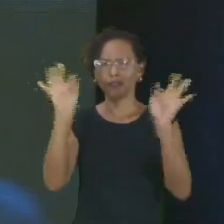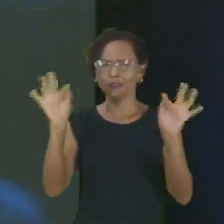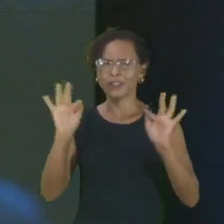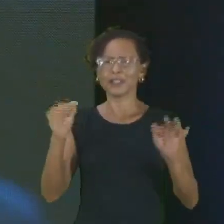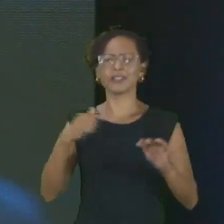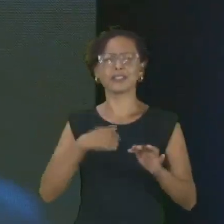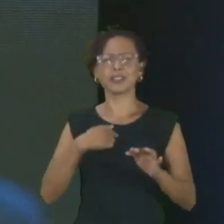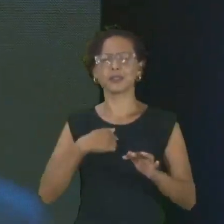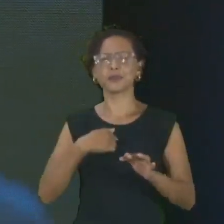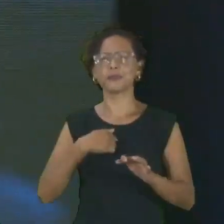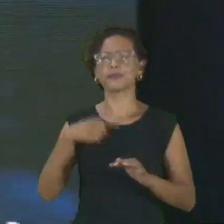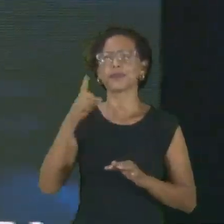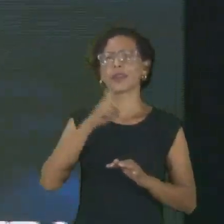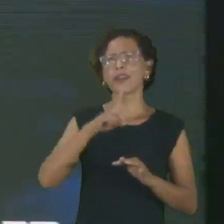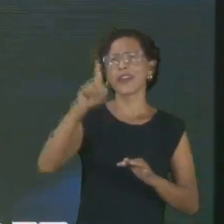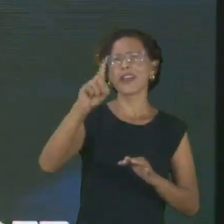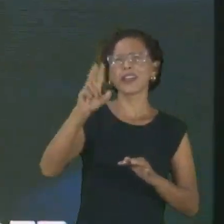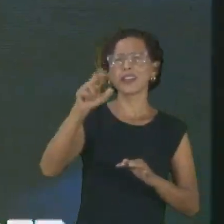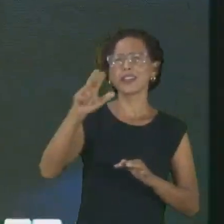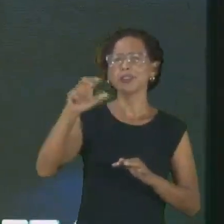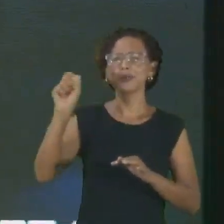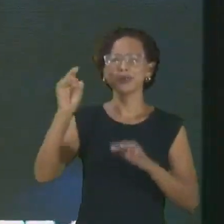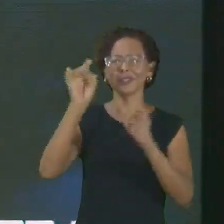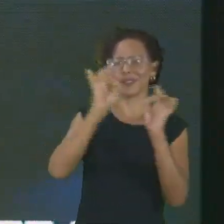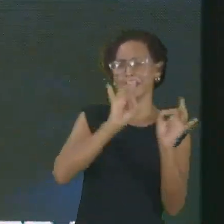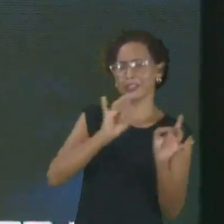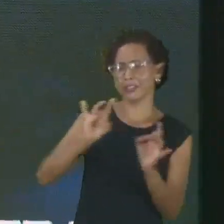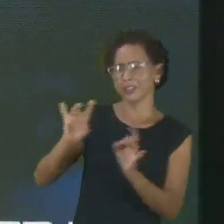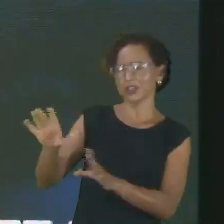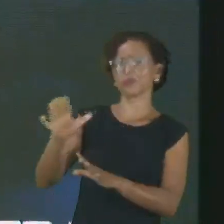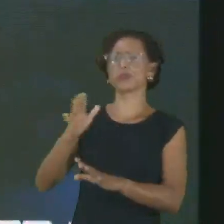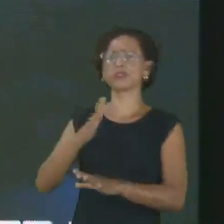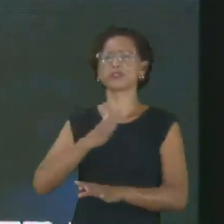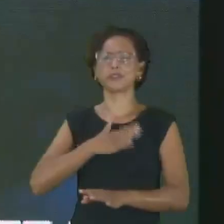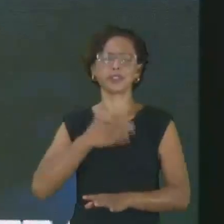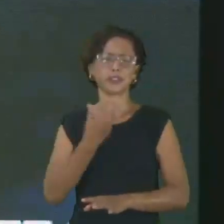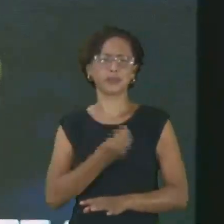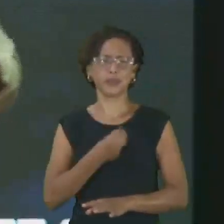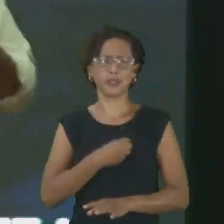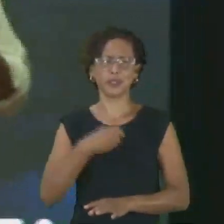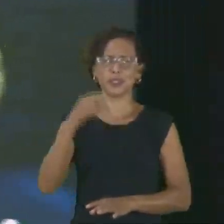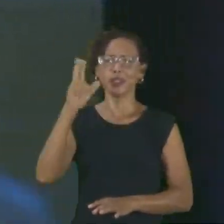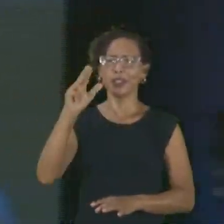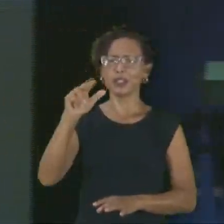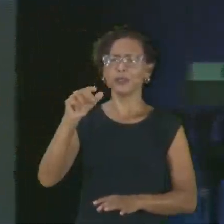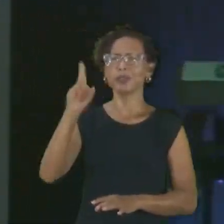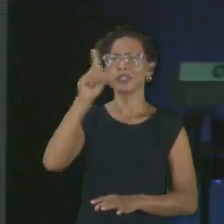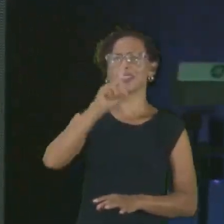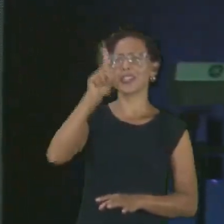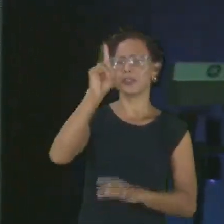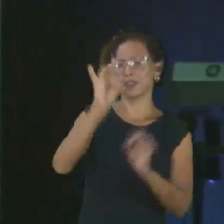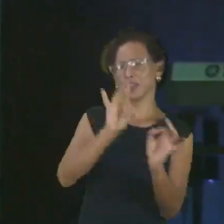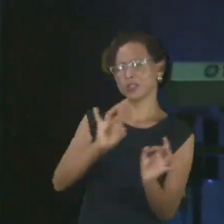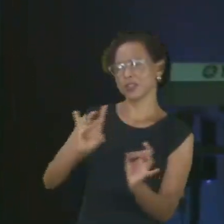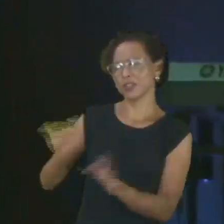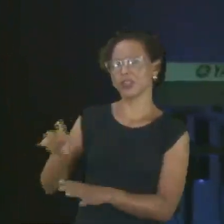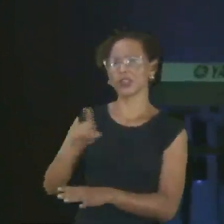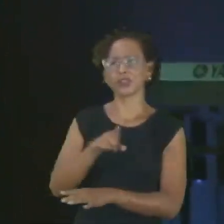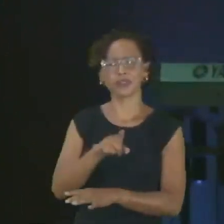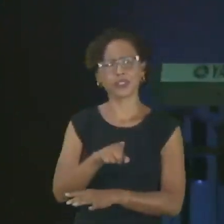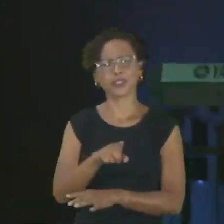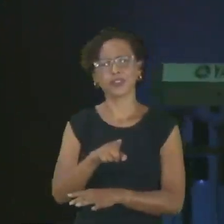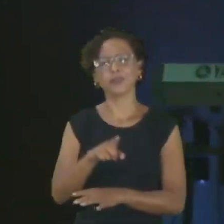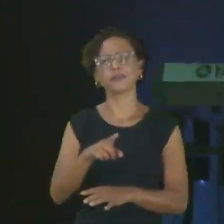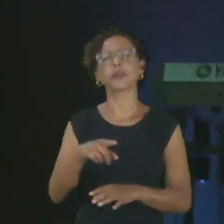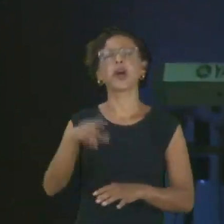nunca desistiu de mim. Ele nunca vai desistir de você. Eu vou dizer